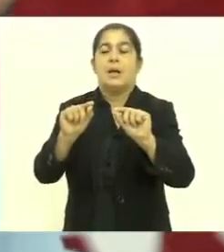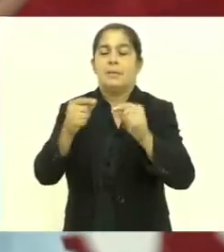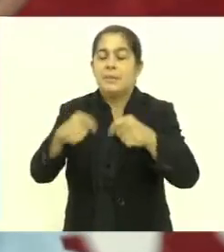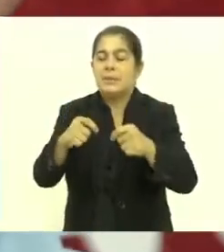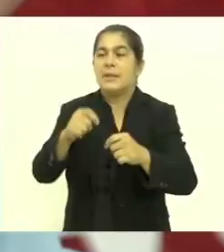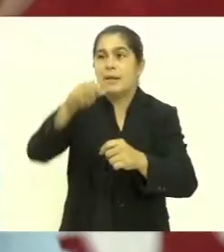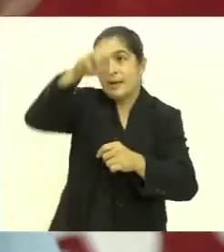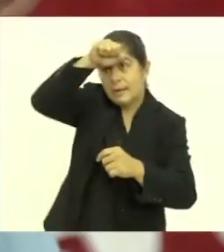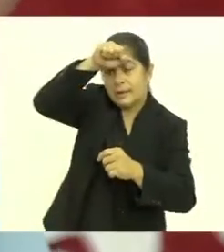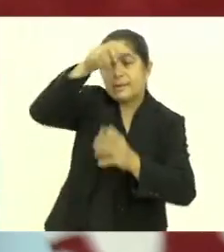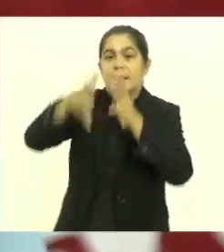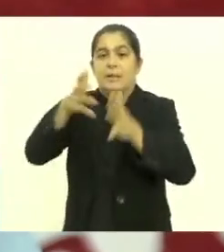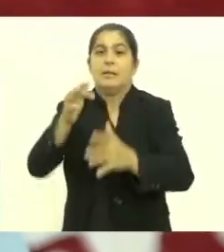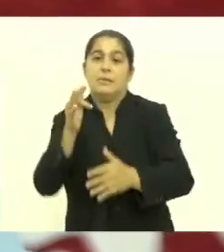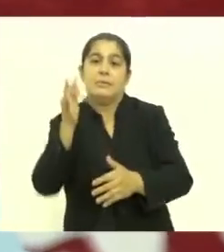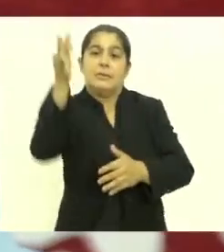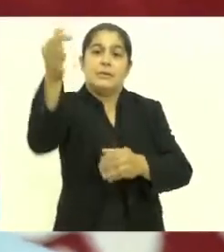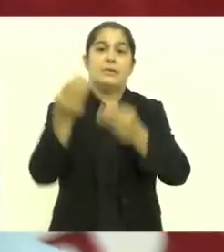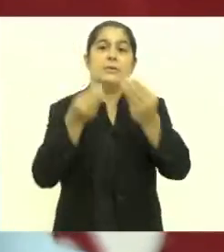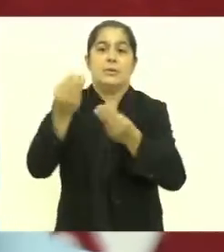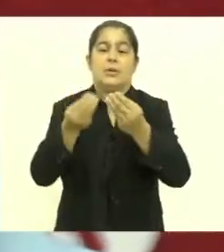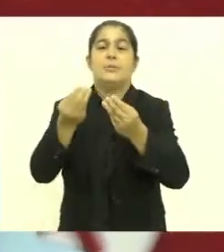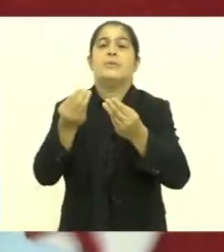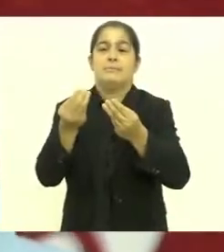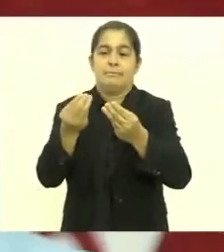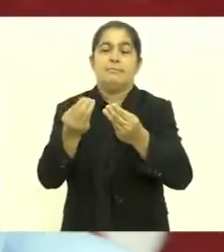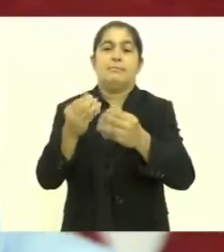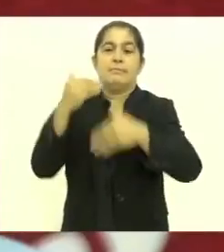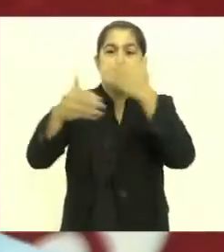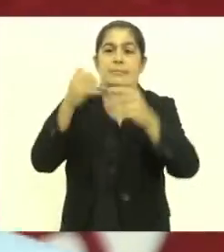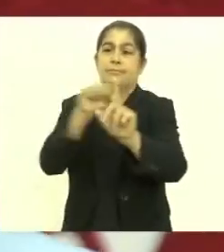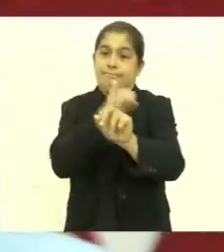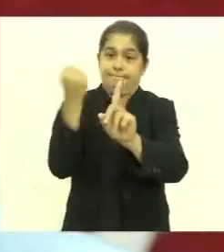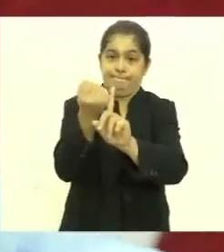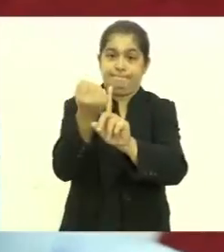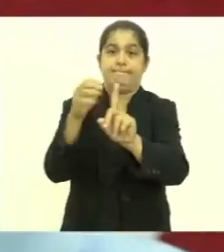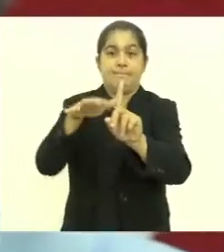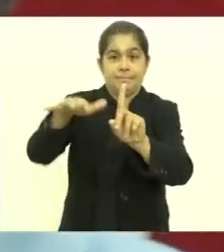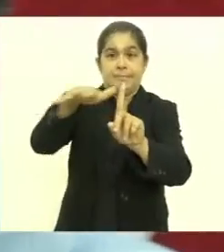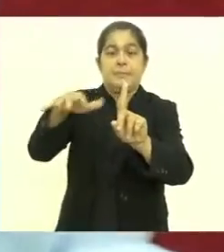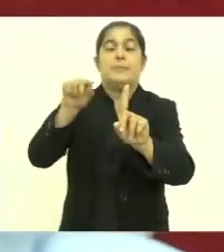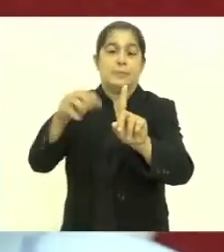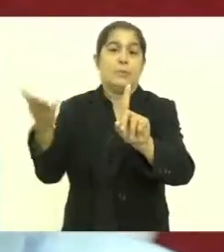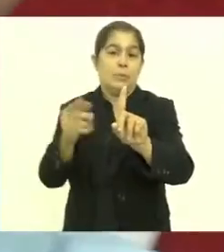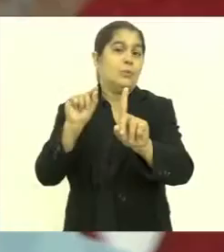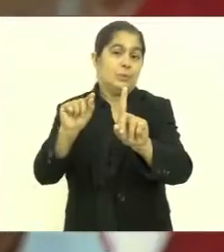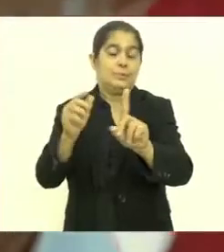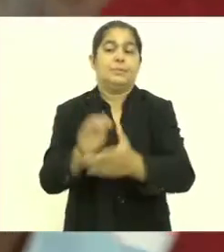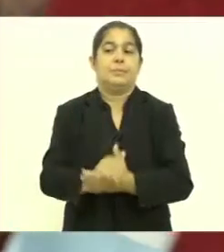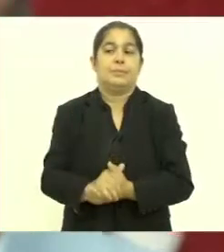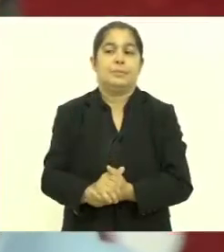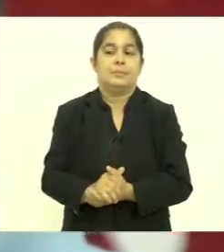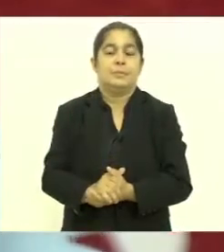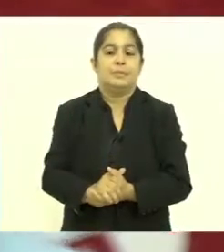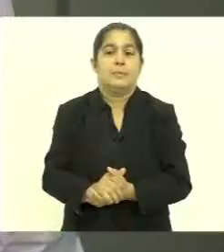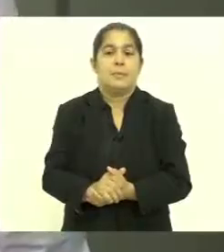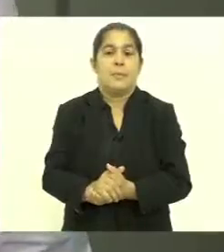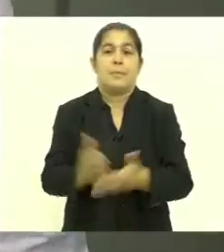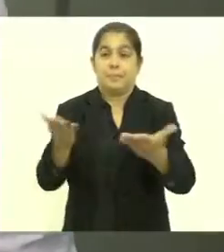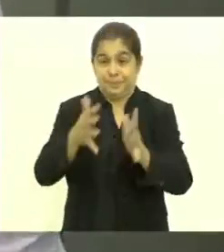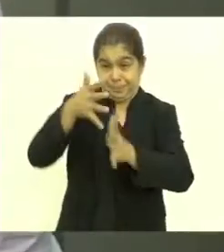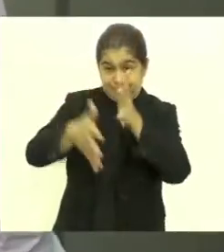estar preparados para o futuro dessa sociedade que nós vivemos